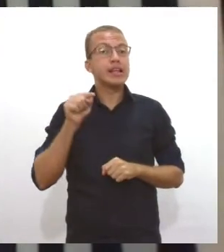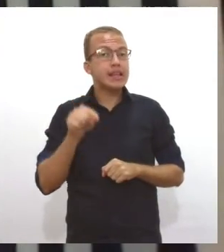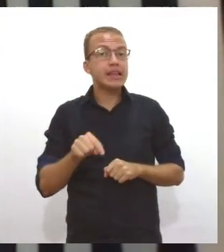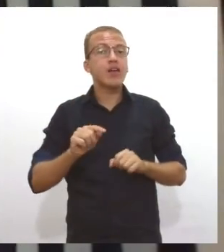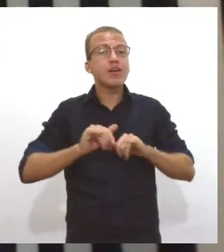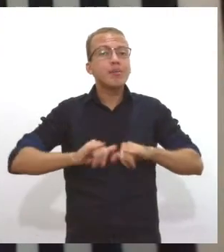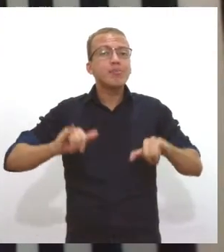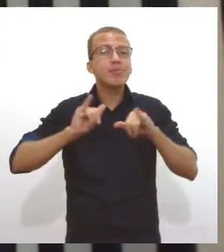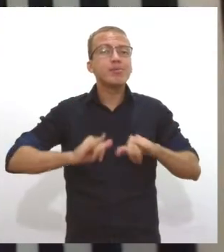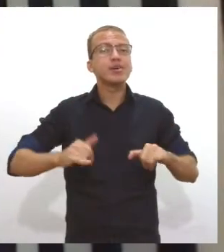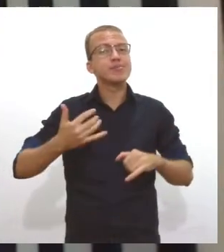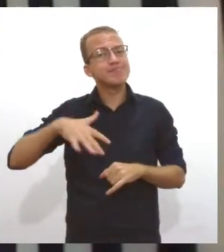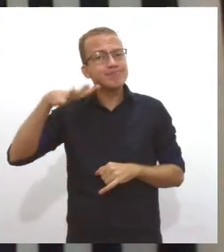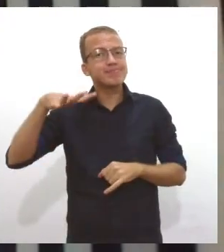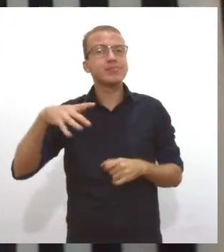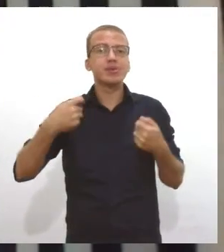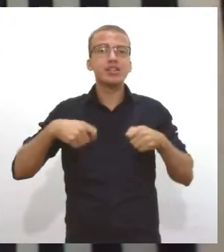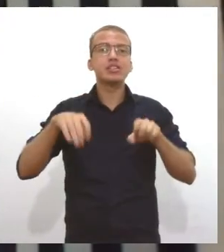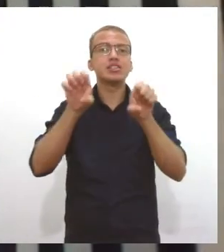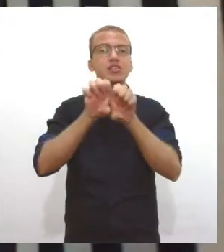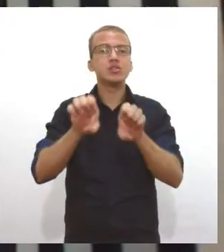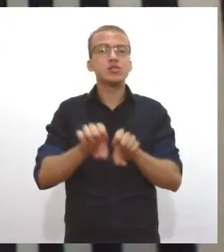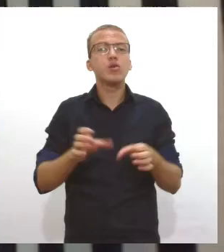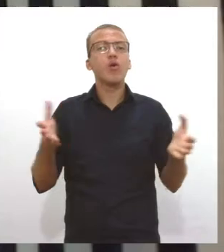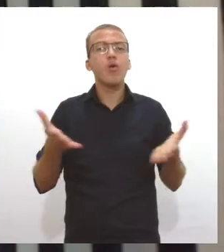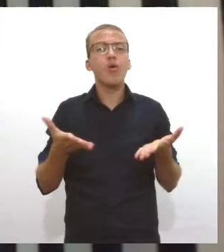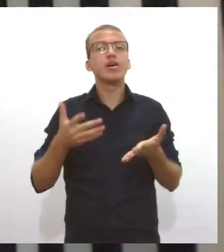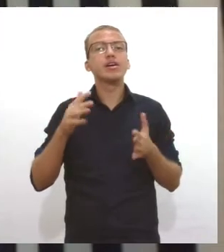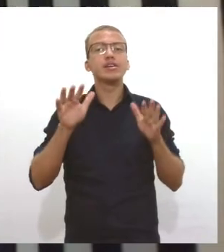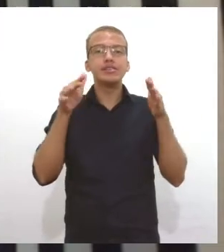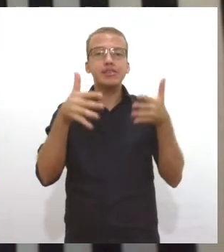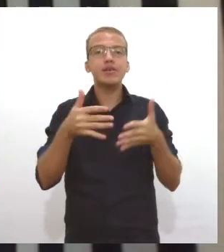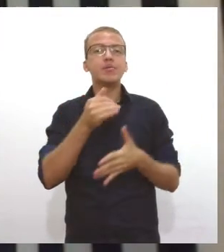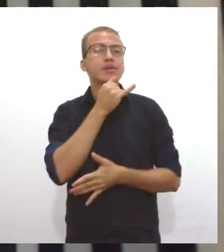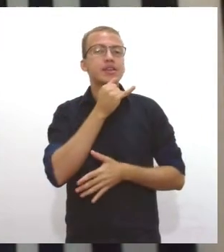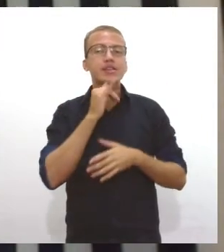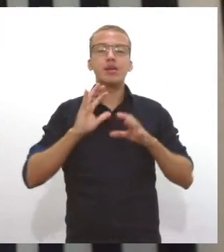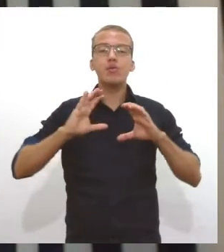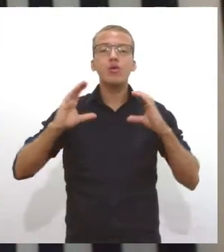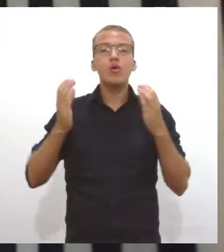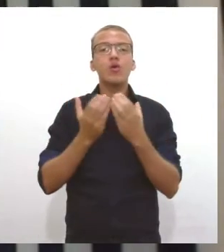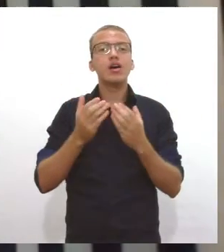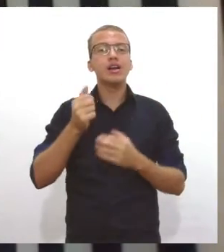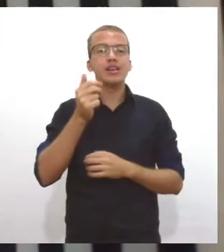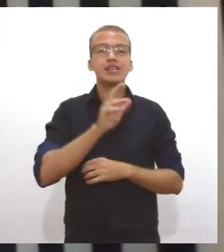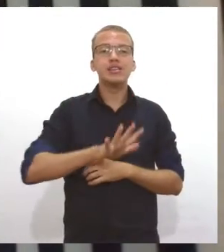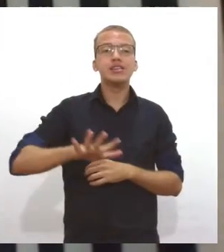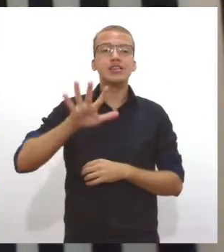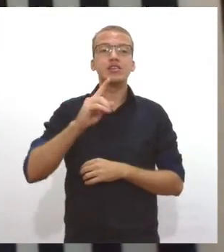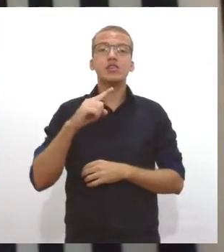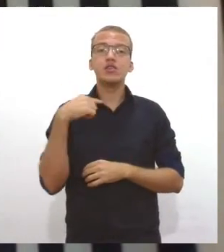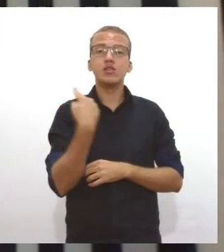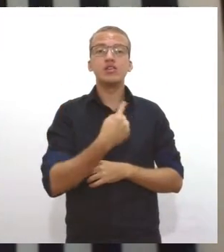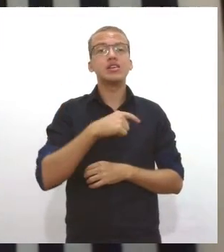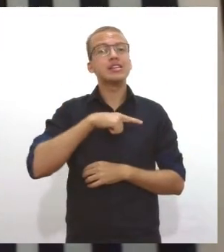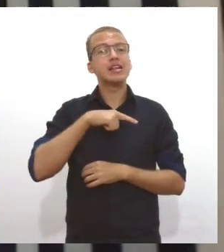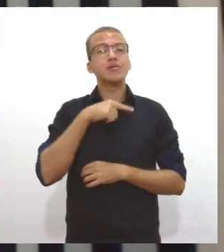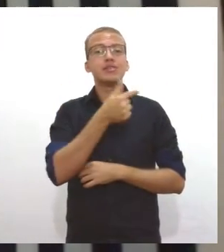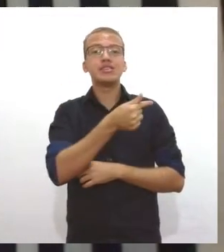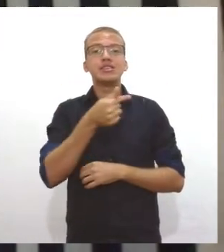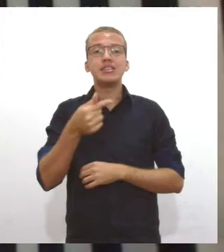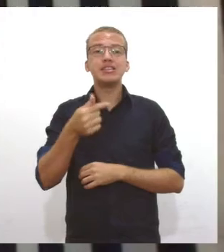quanto a gente olha para o Parlamento hoje no Congresso Nacional nós chegamos a 77 mulheres